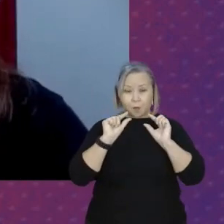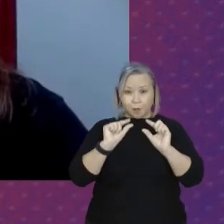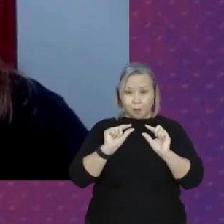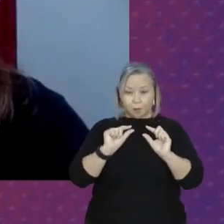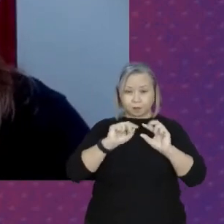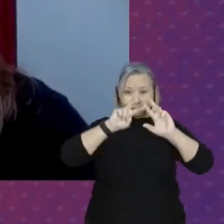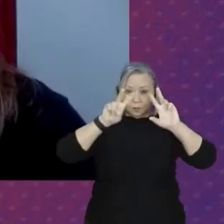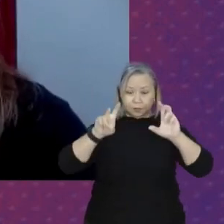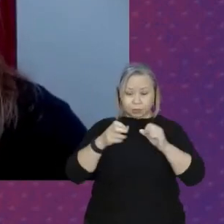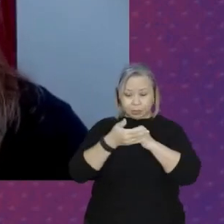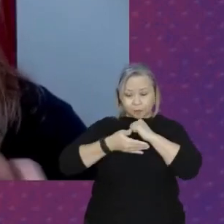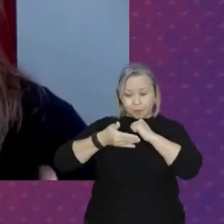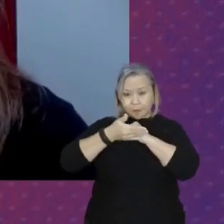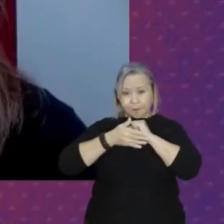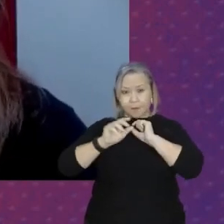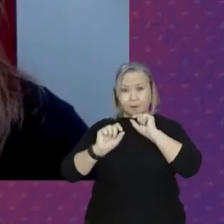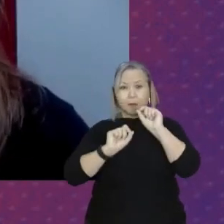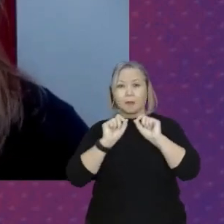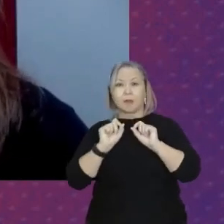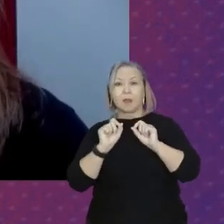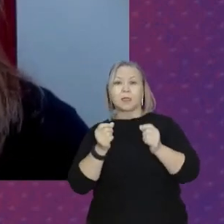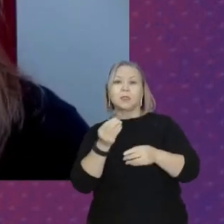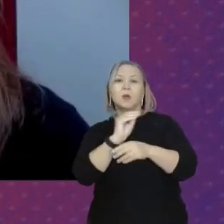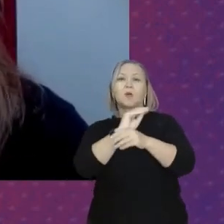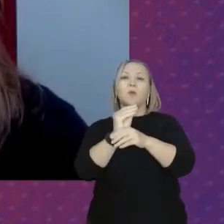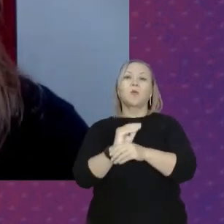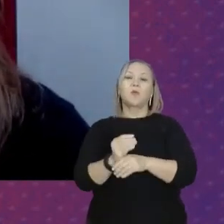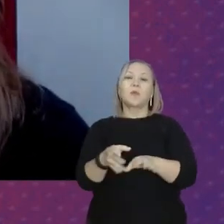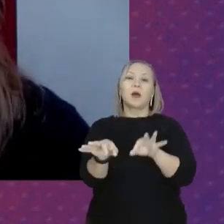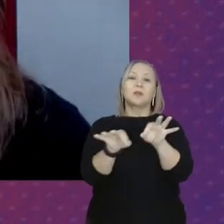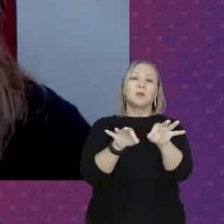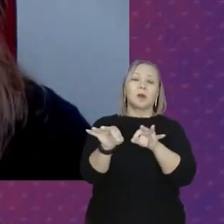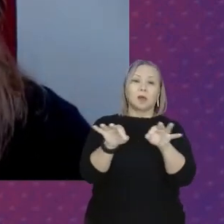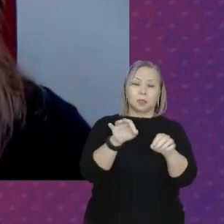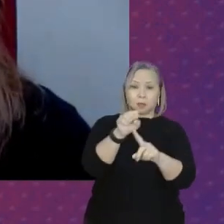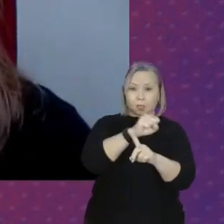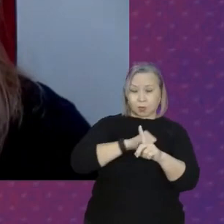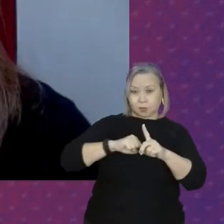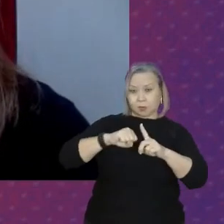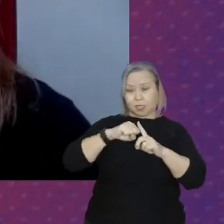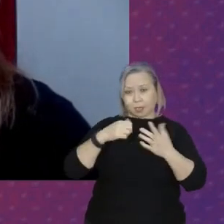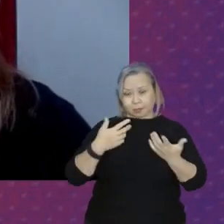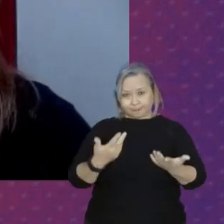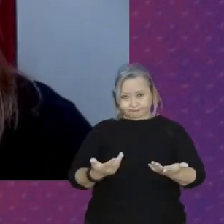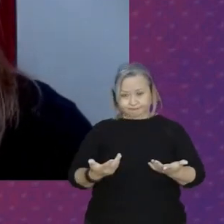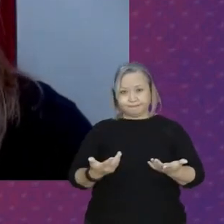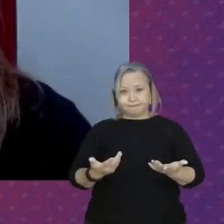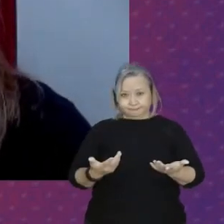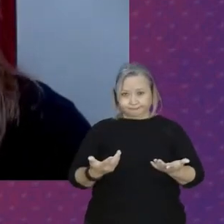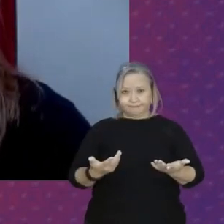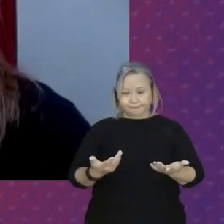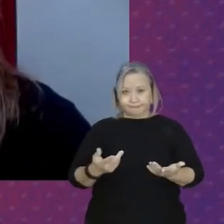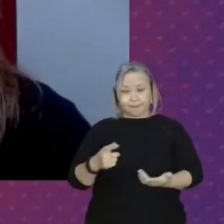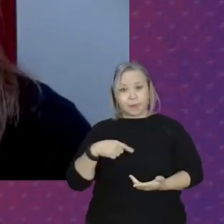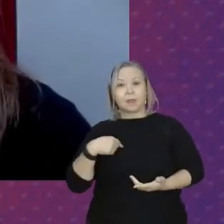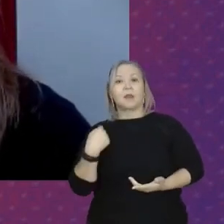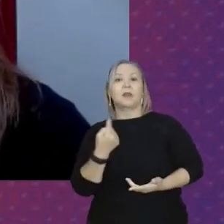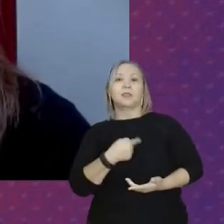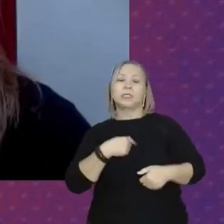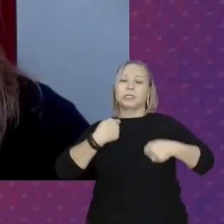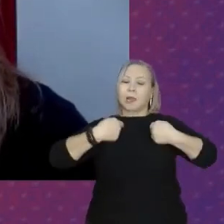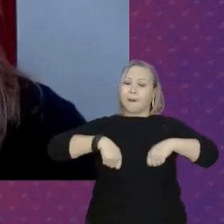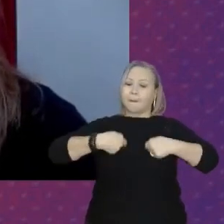numa questão que é fundamental, que é isso, como que o cuidado se organiza na nossa sociedade, né? A gente